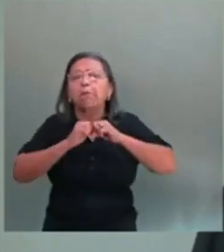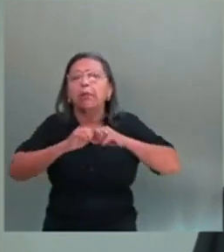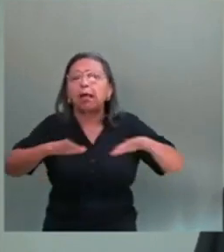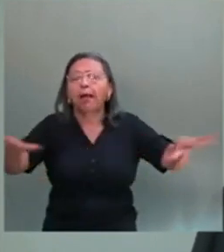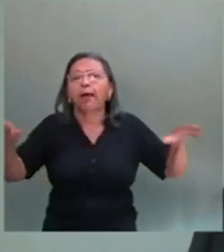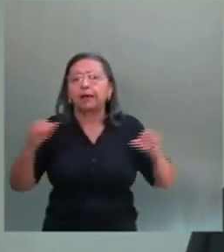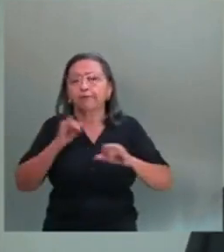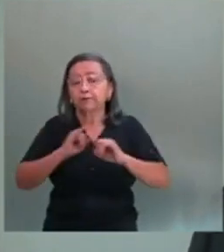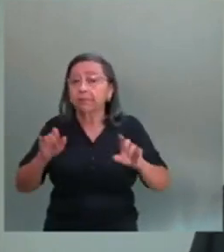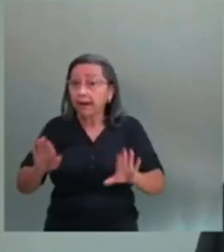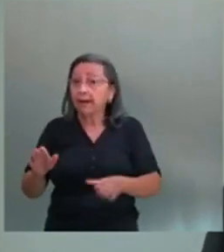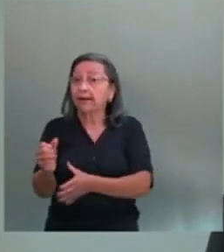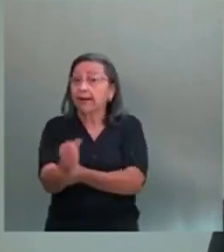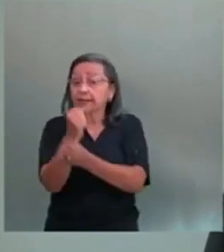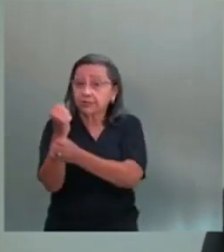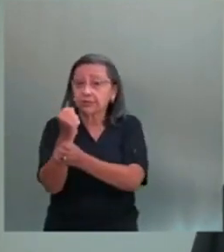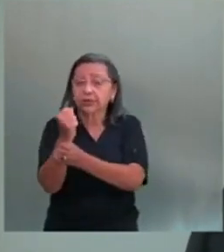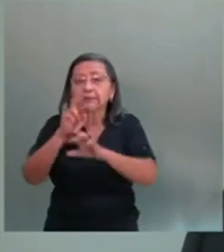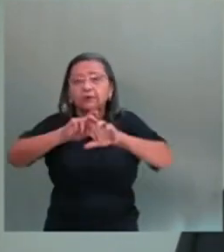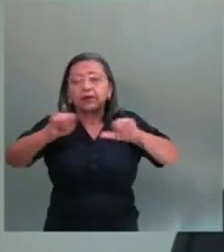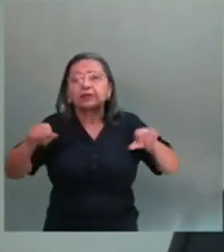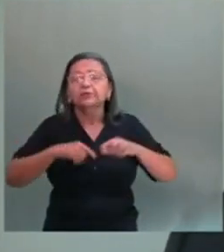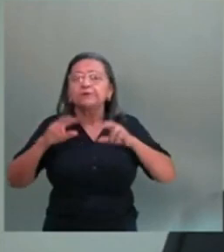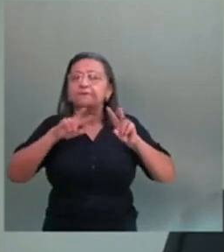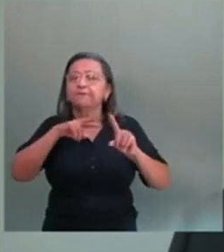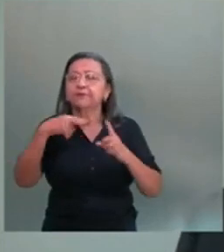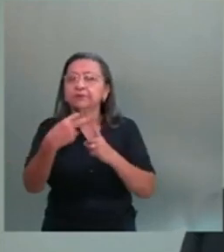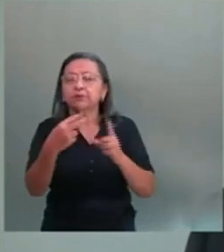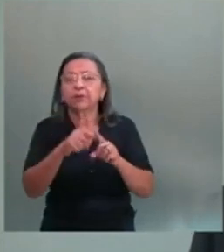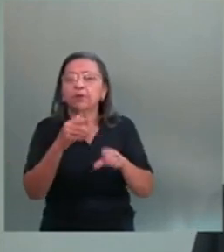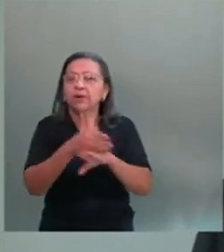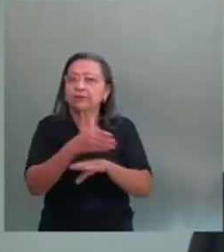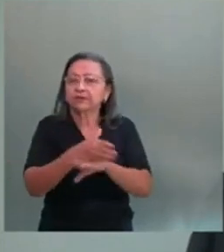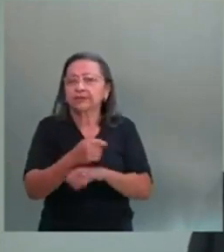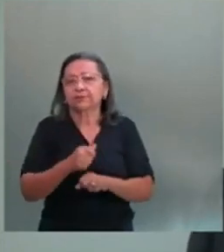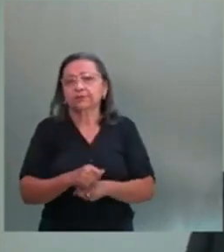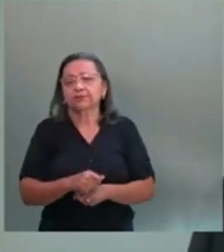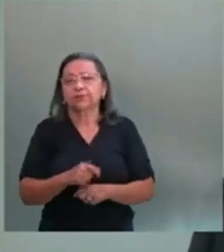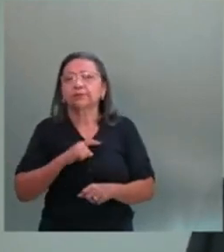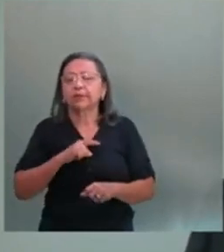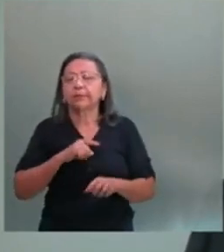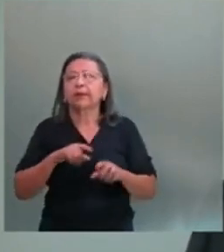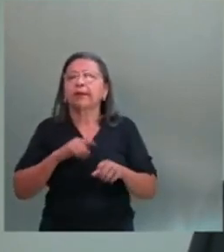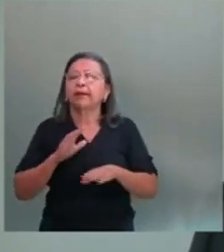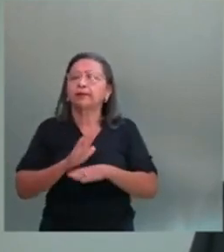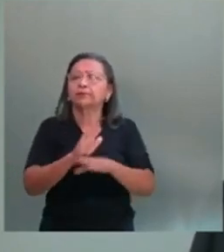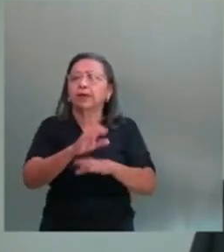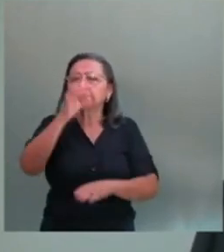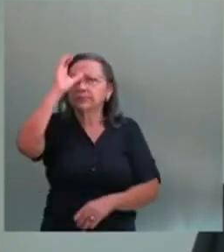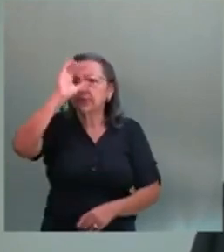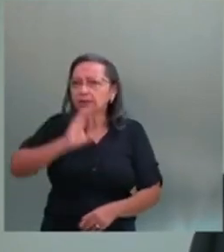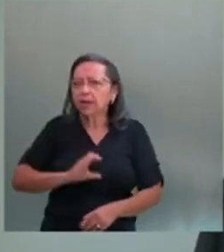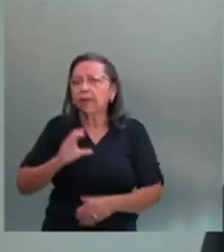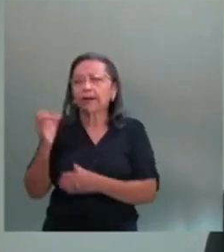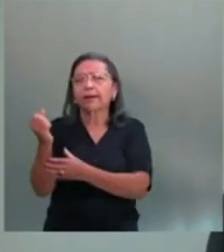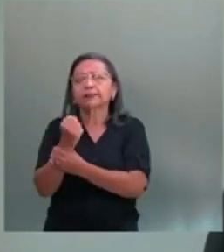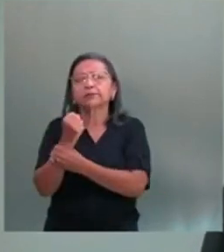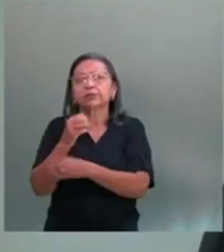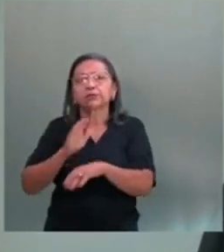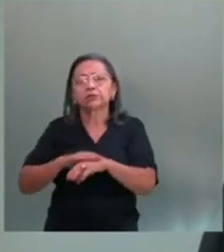informação, mas garantir a pluralidade de visões, o acesso, a compreensão e a participação. Trata-se de ajudar o cidadão a garantir